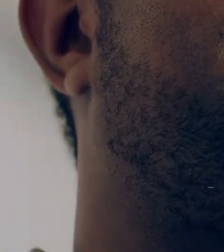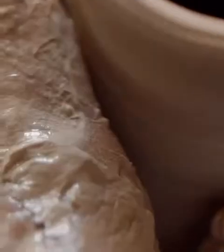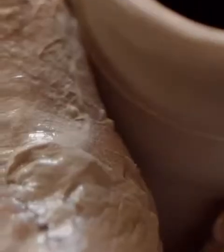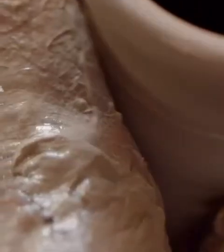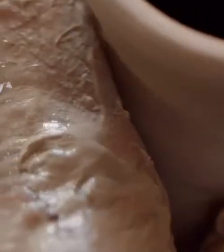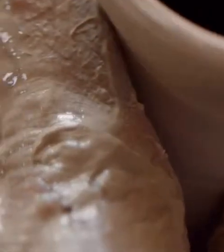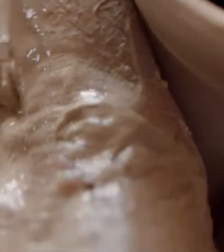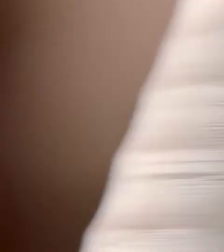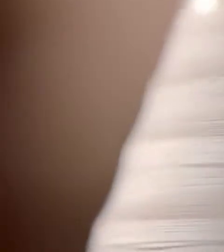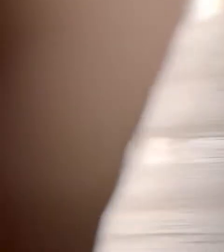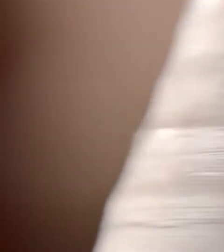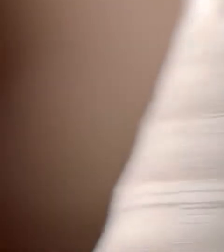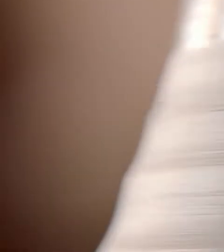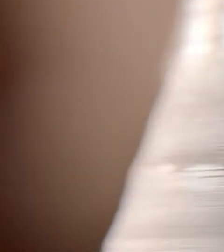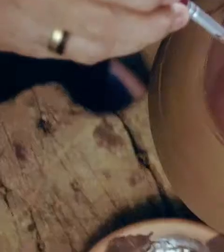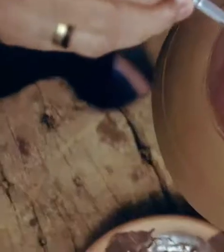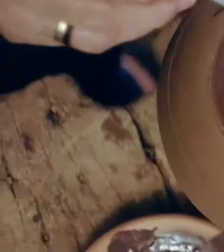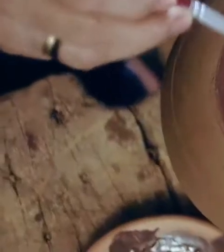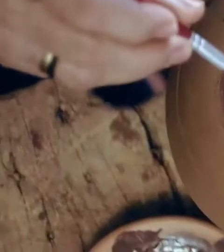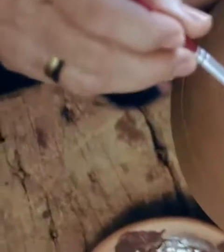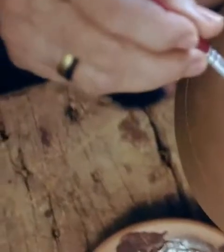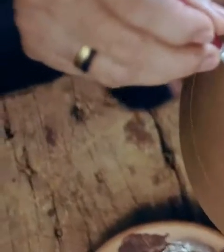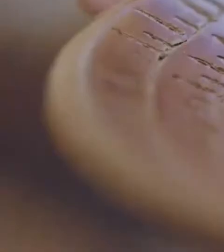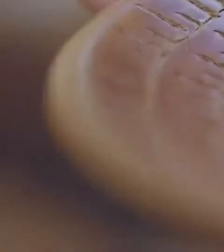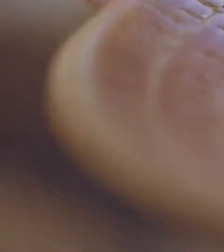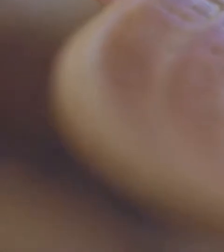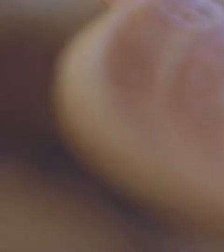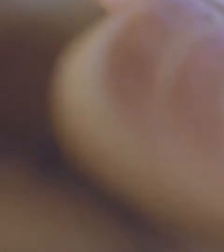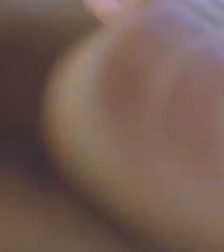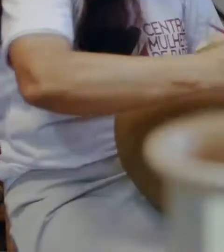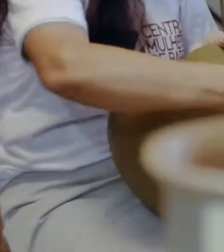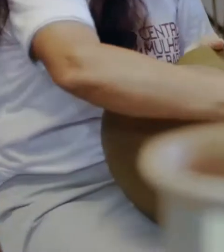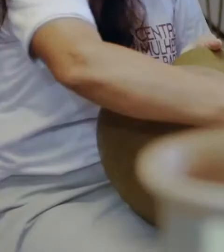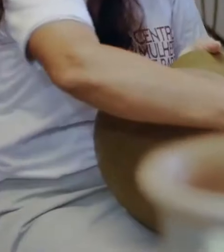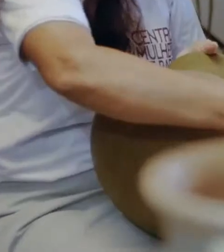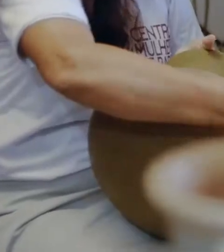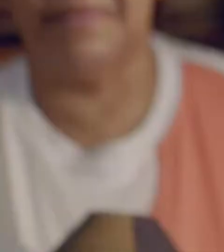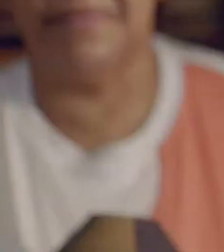E também está na forma da cerâmica, nas mãos de mulheres do interior do Pará.